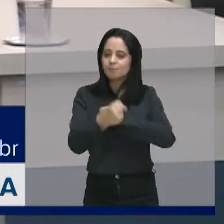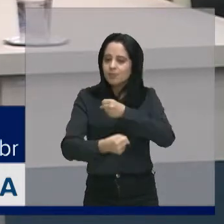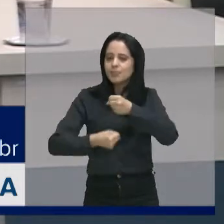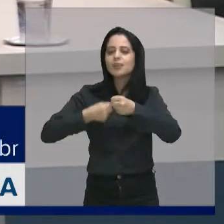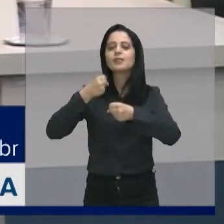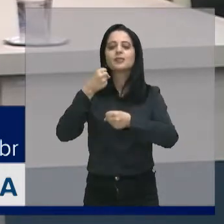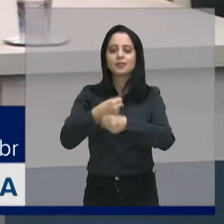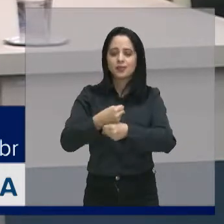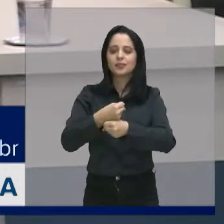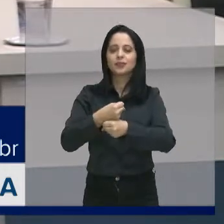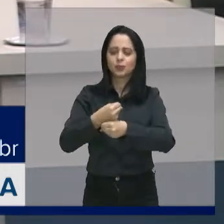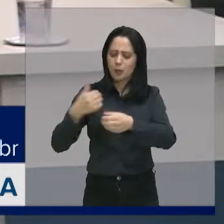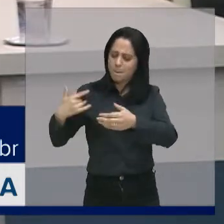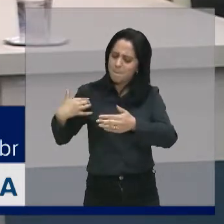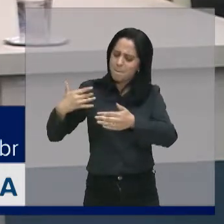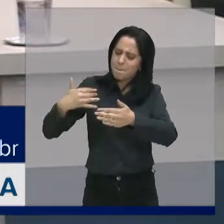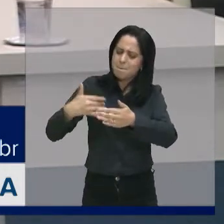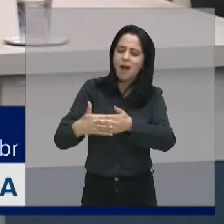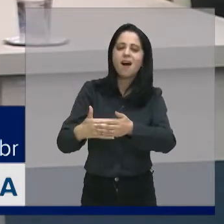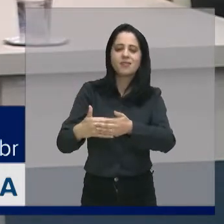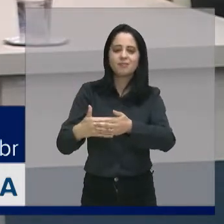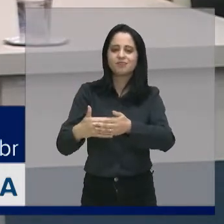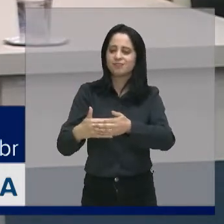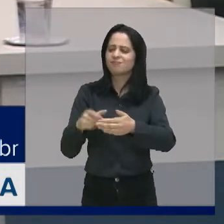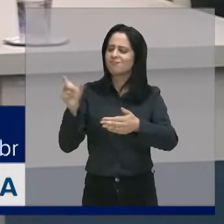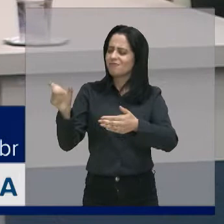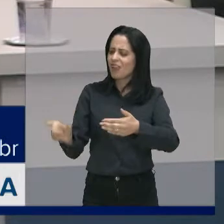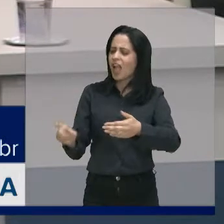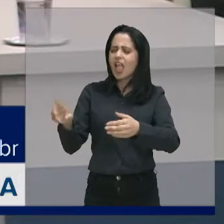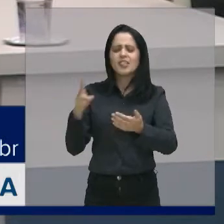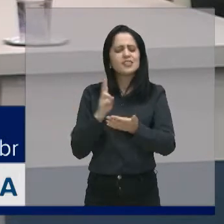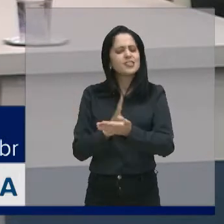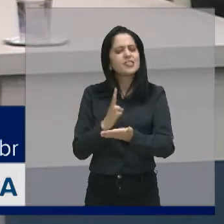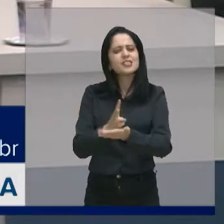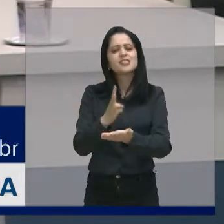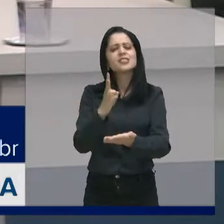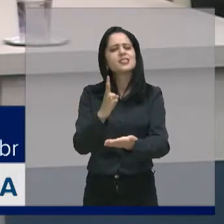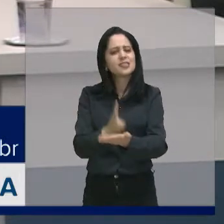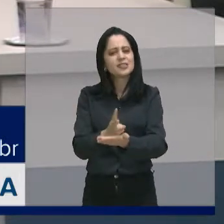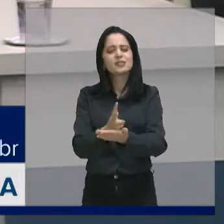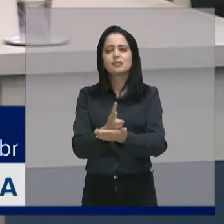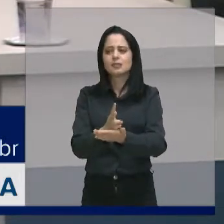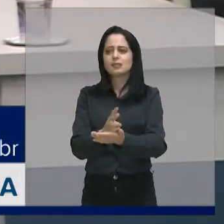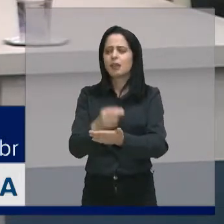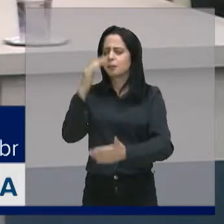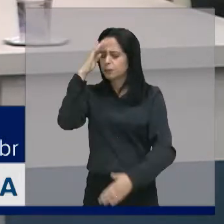passou. Como ser humano, soube honrar a imagem e semelhança de Deus